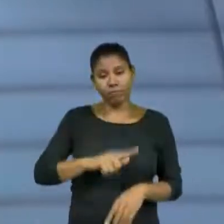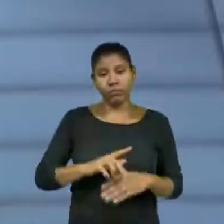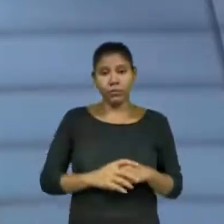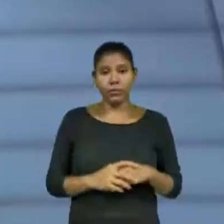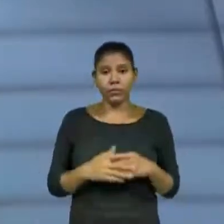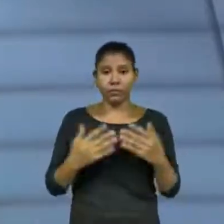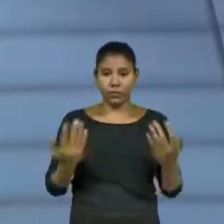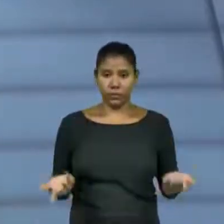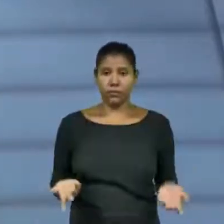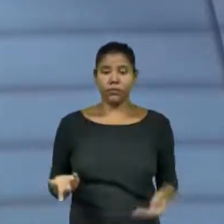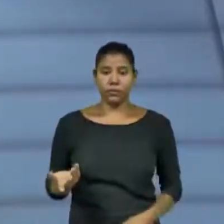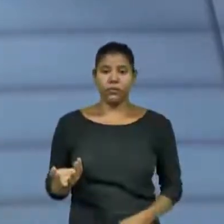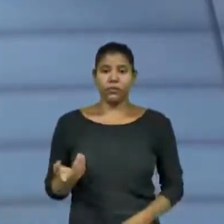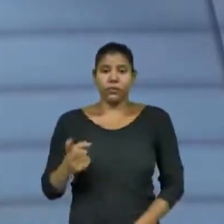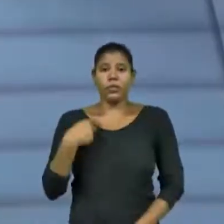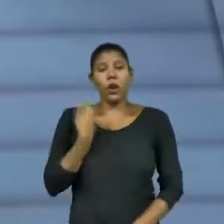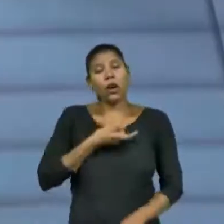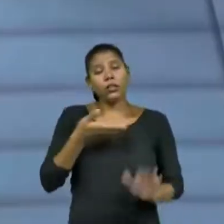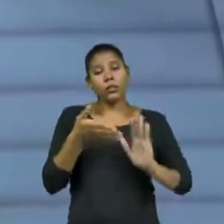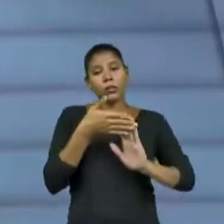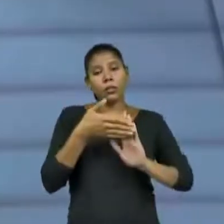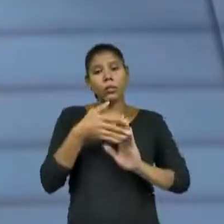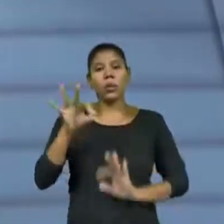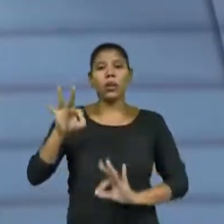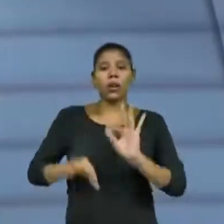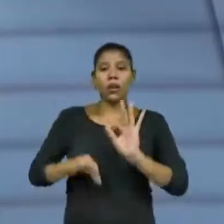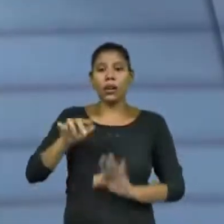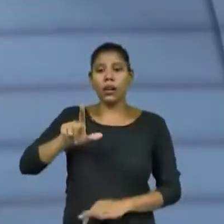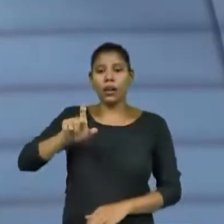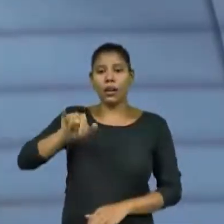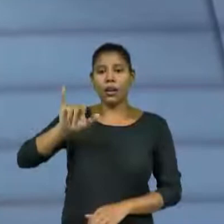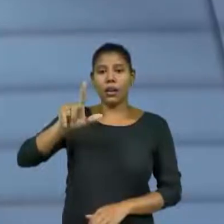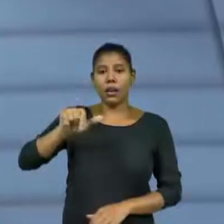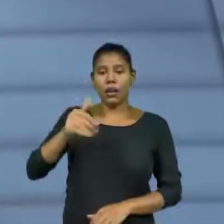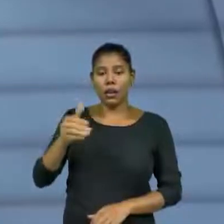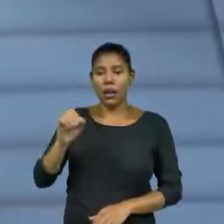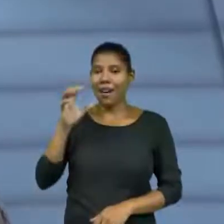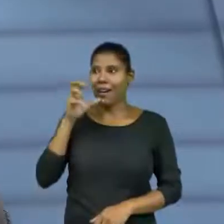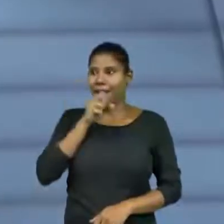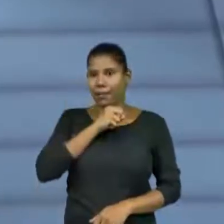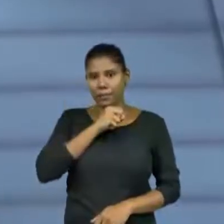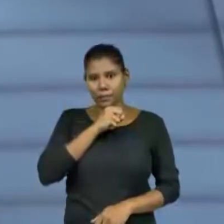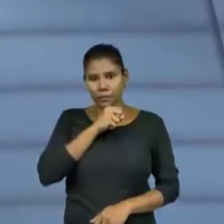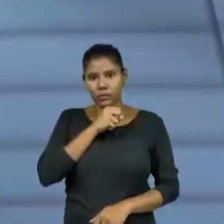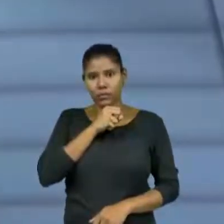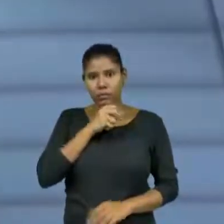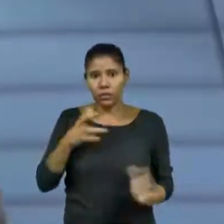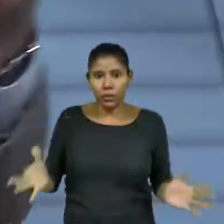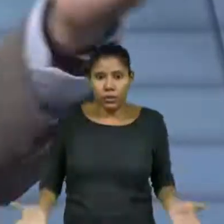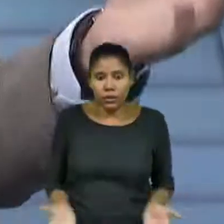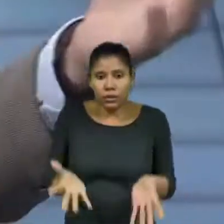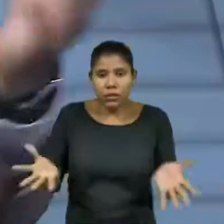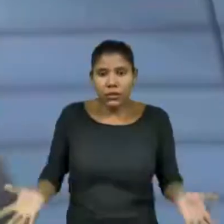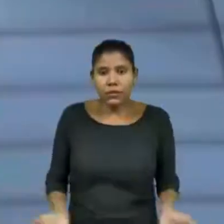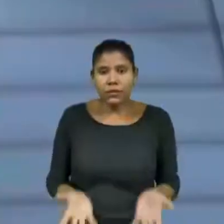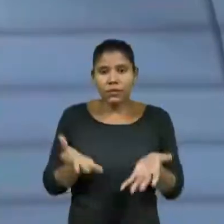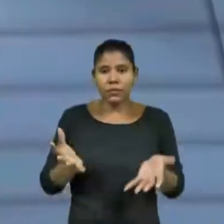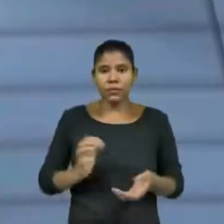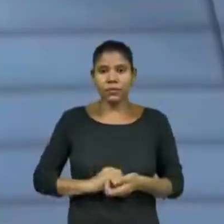temos defendido, proposto esse leilão o mais rapidamente possível para incentivar, como eu